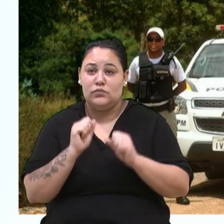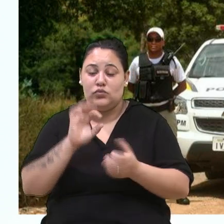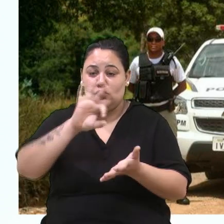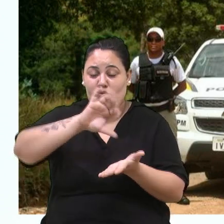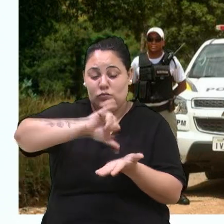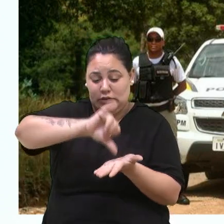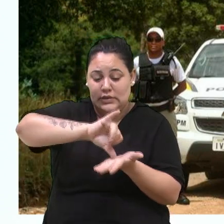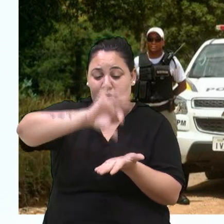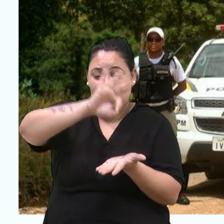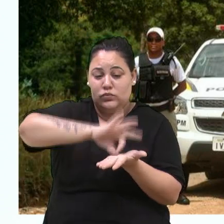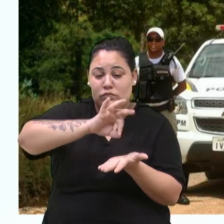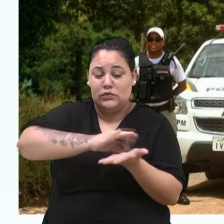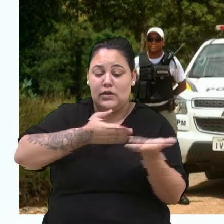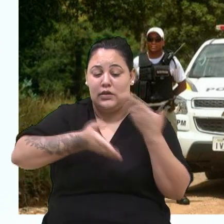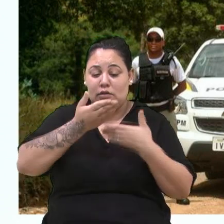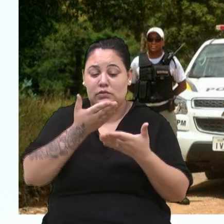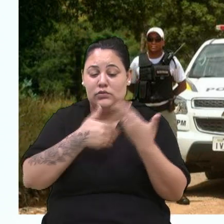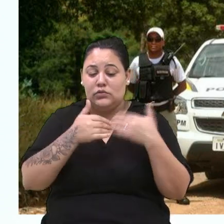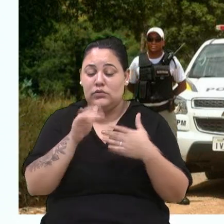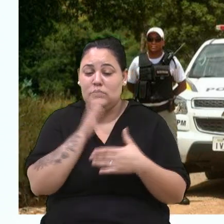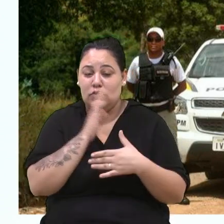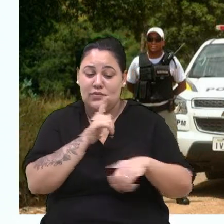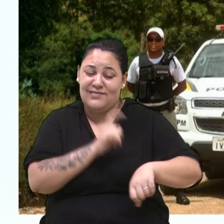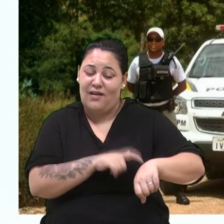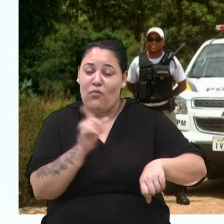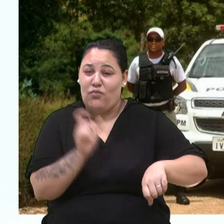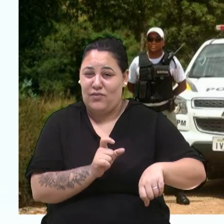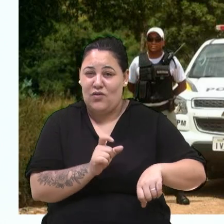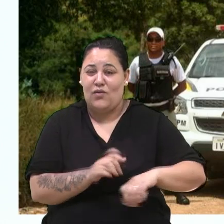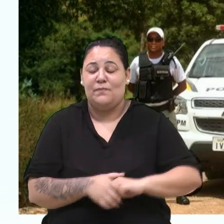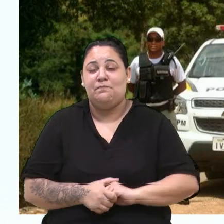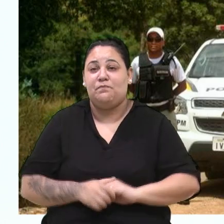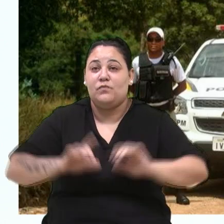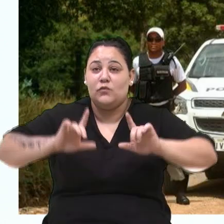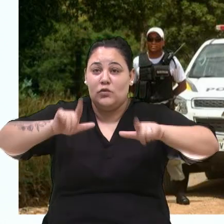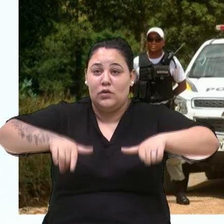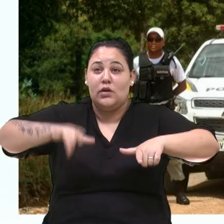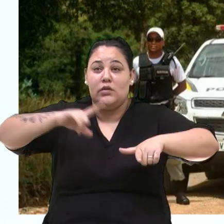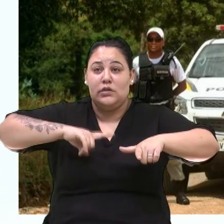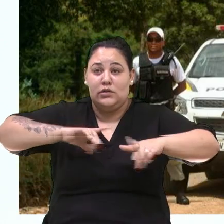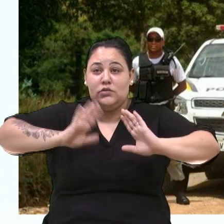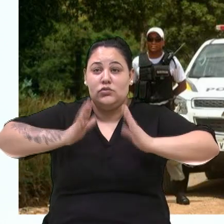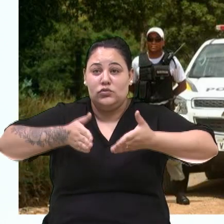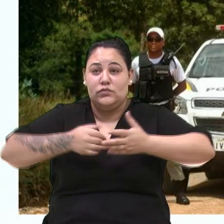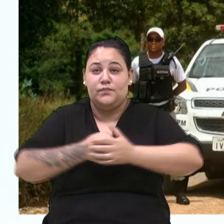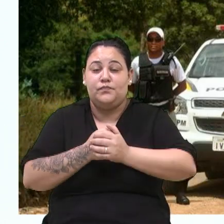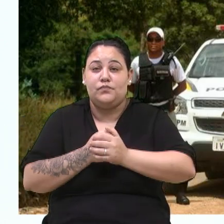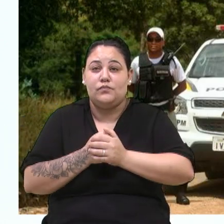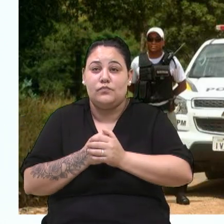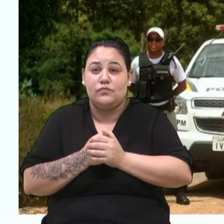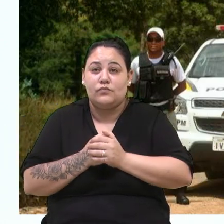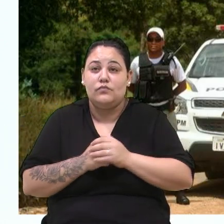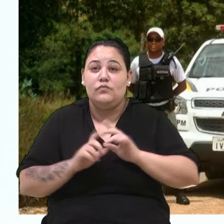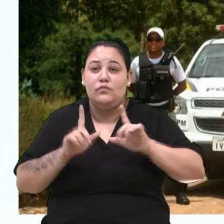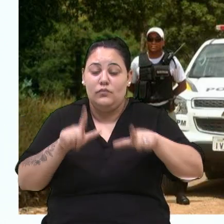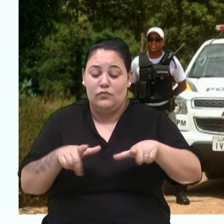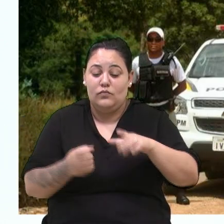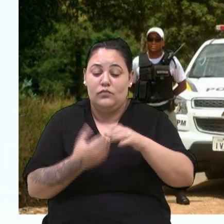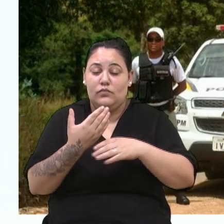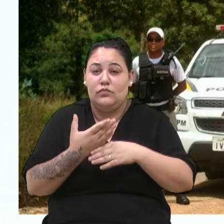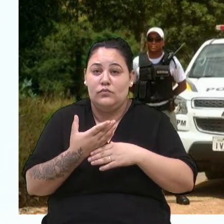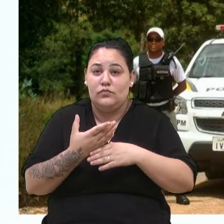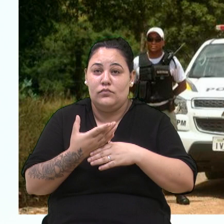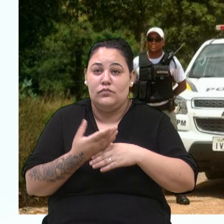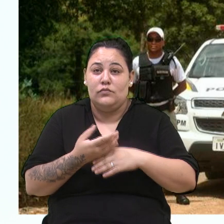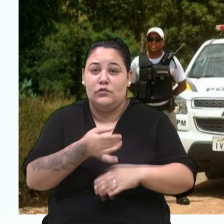mundo em breve tempo. O local nós temos, o local para a criação dessa delegacia, desse ponto